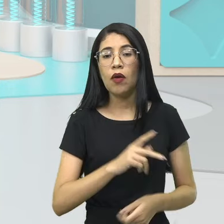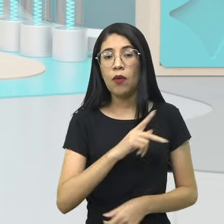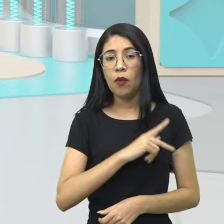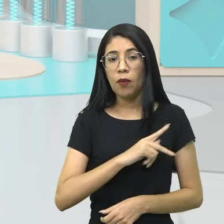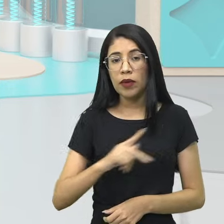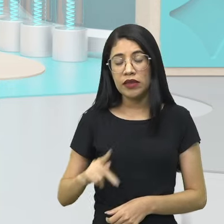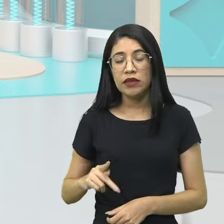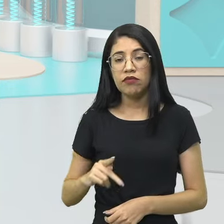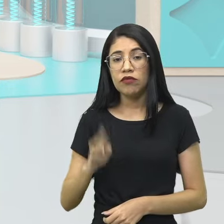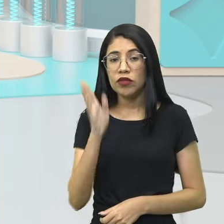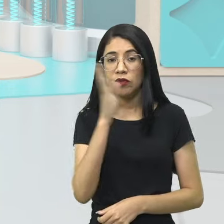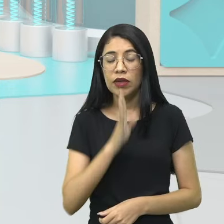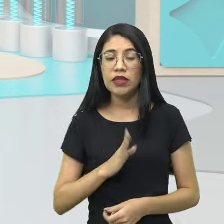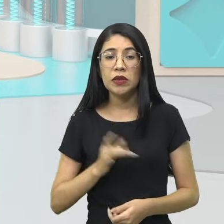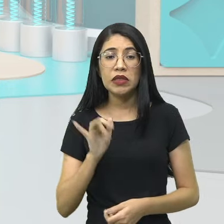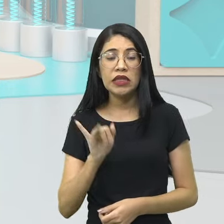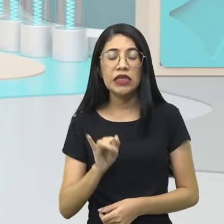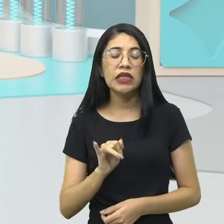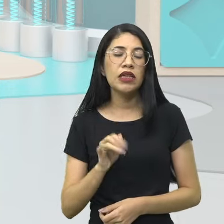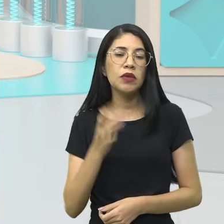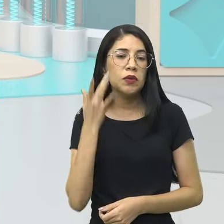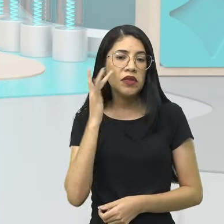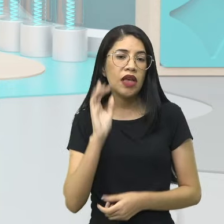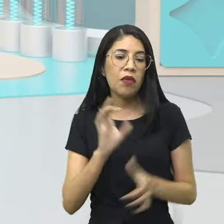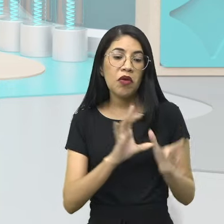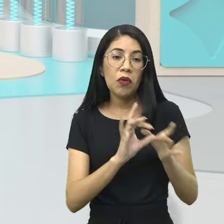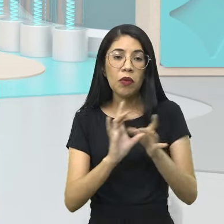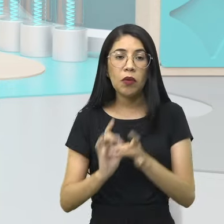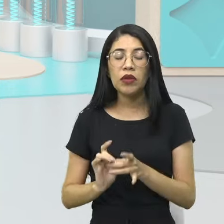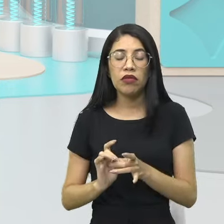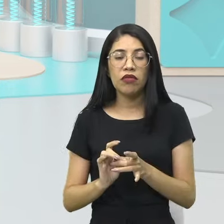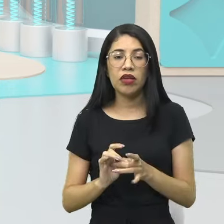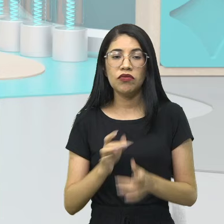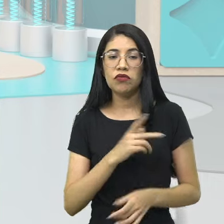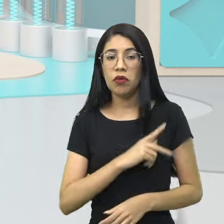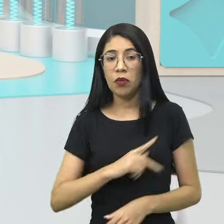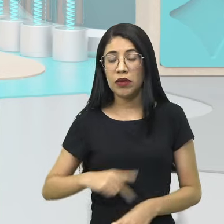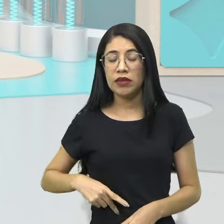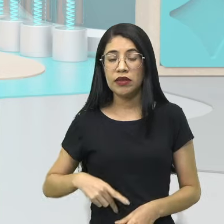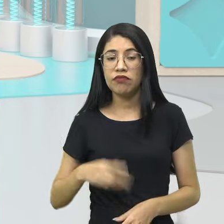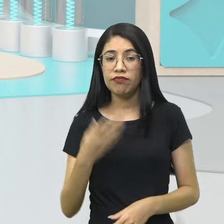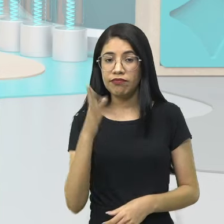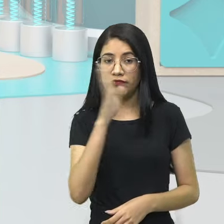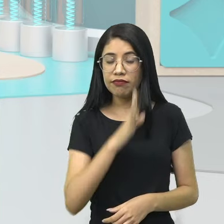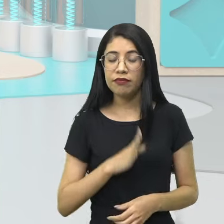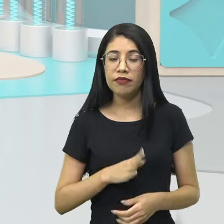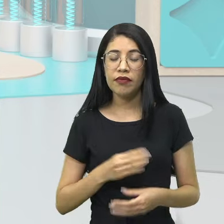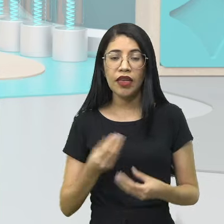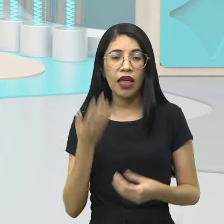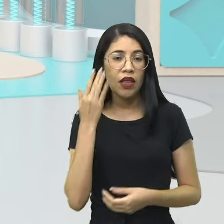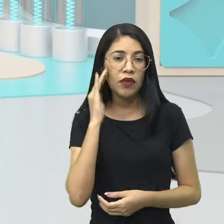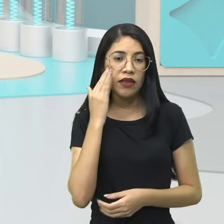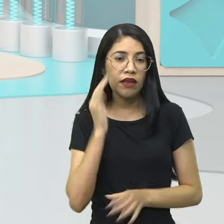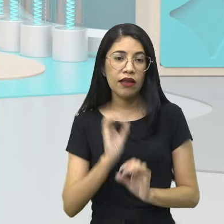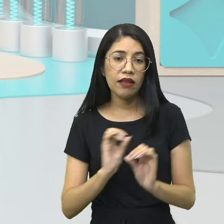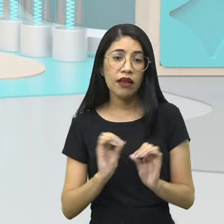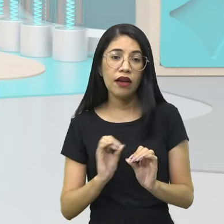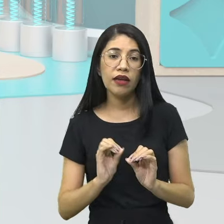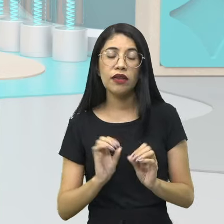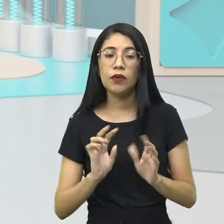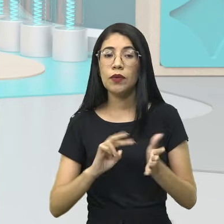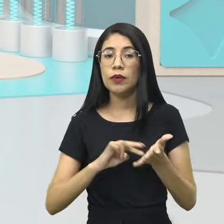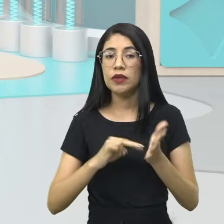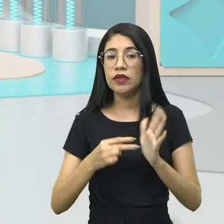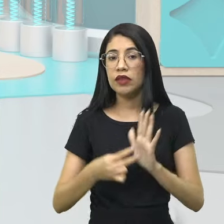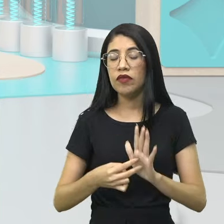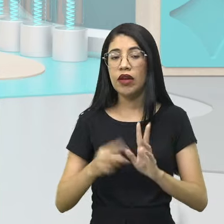do Brasil. Se você não souber qual é o contexto, né, do nosso presidente do Brasil naquele momento, você não vai entender, então, o que